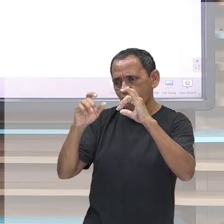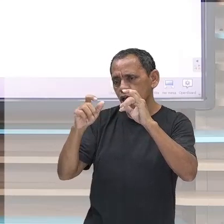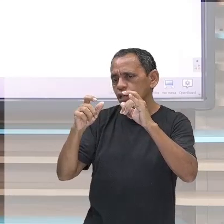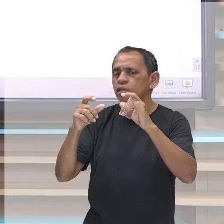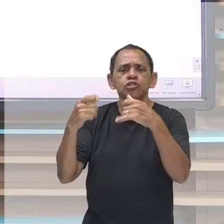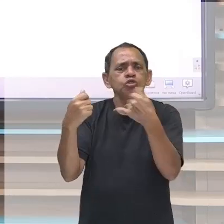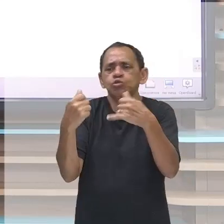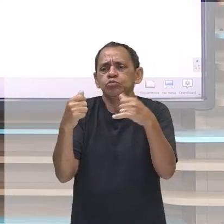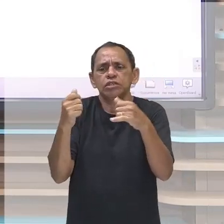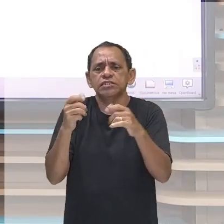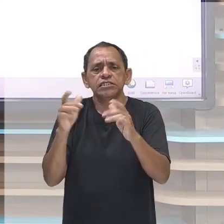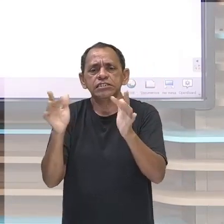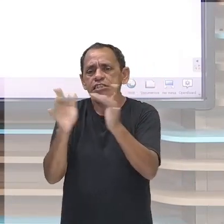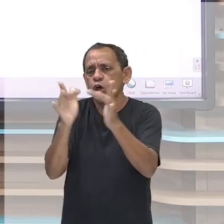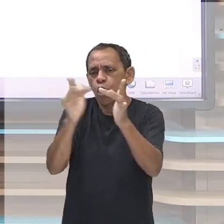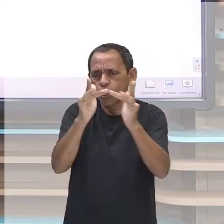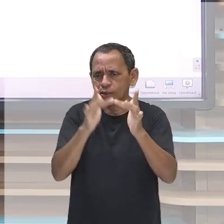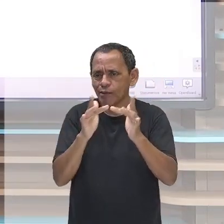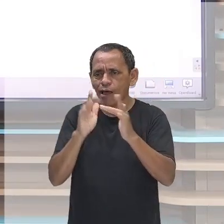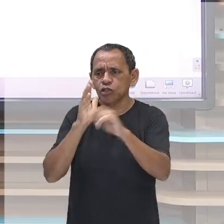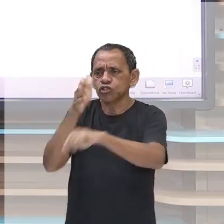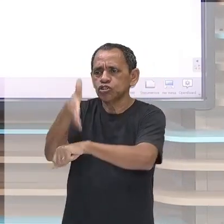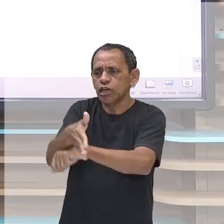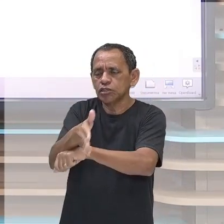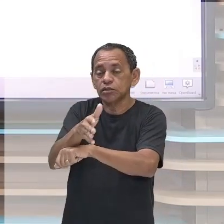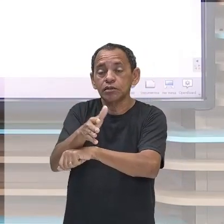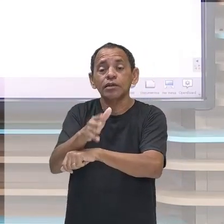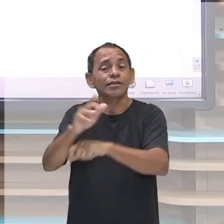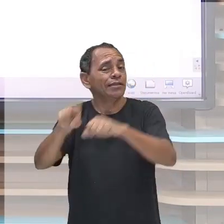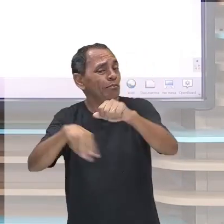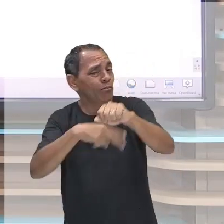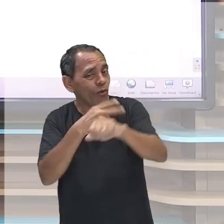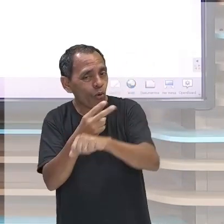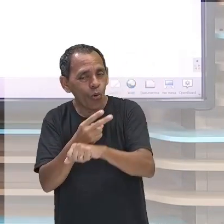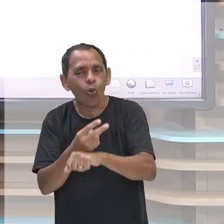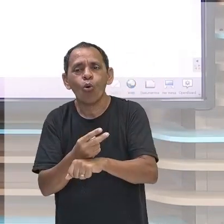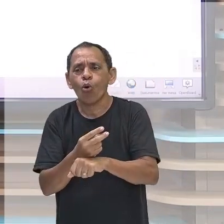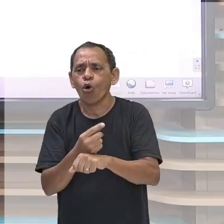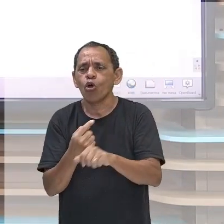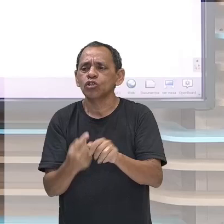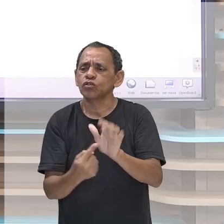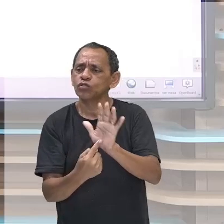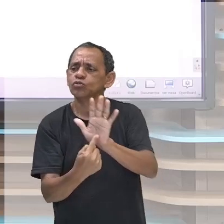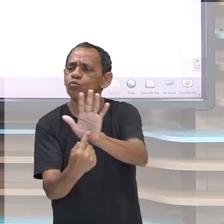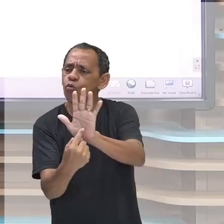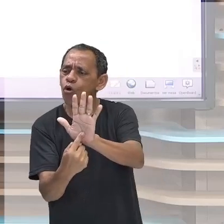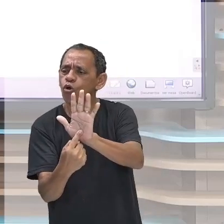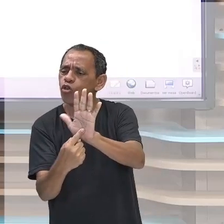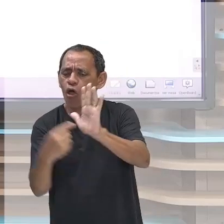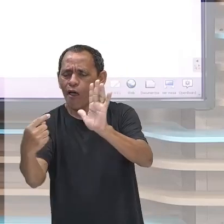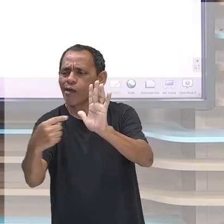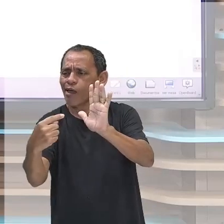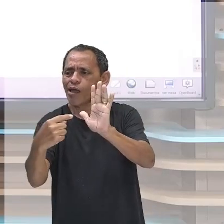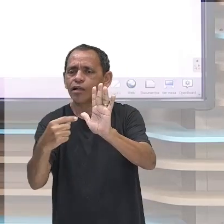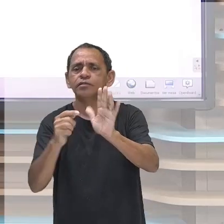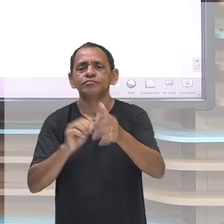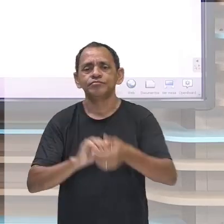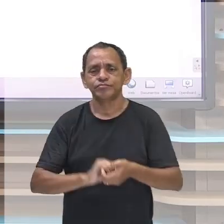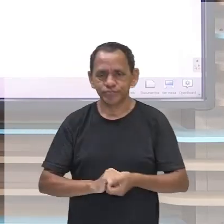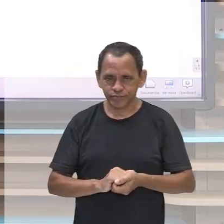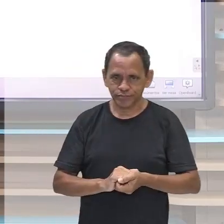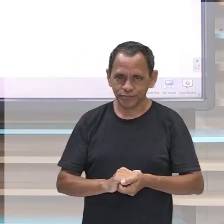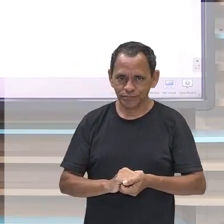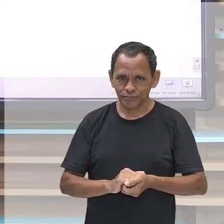contato direto com ela, mas depois você mostra lá a fotografia que foi registrada ali no seu celular, na sua câmera